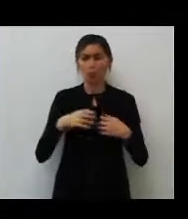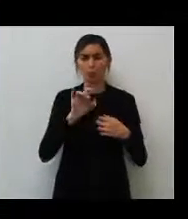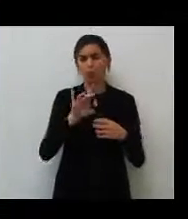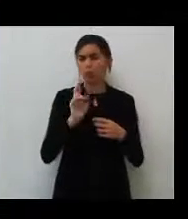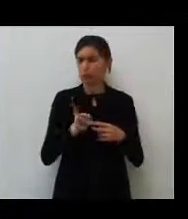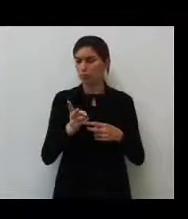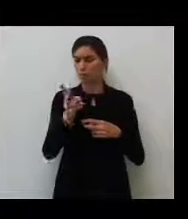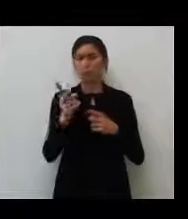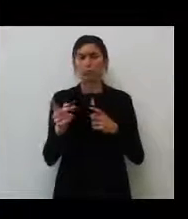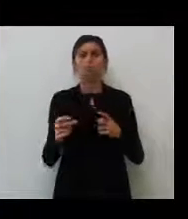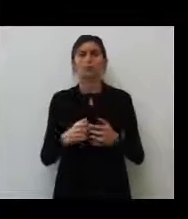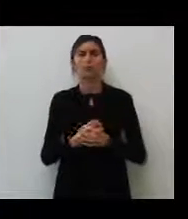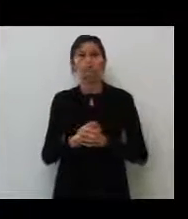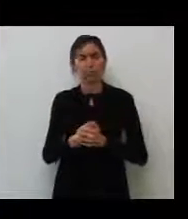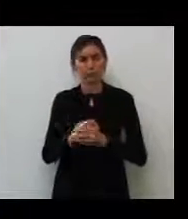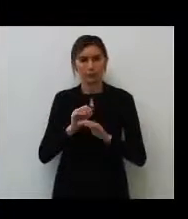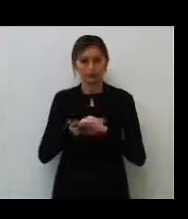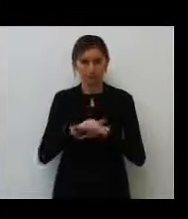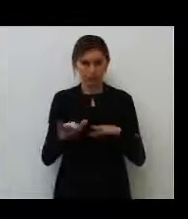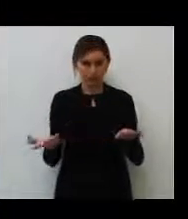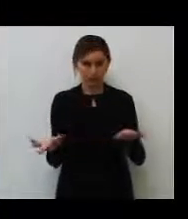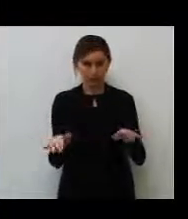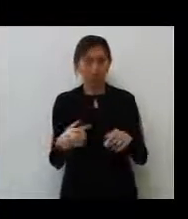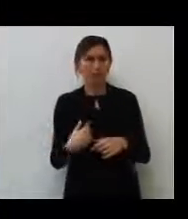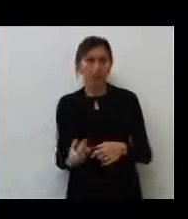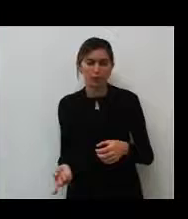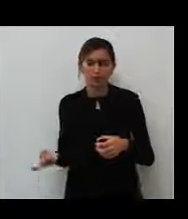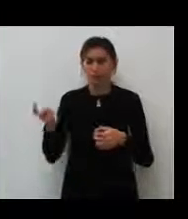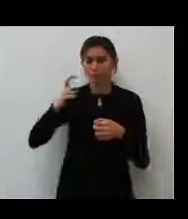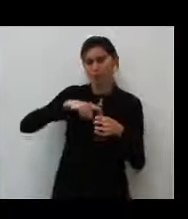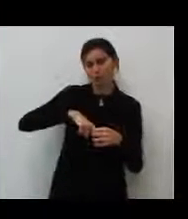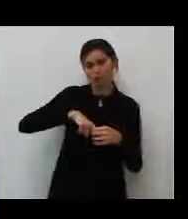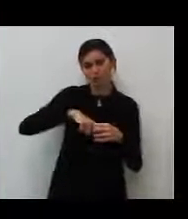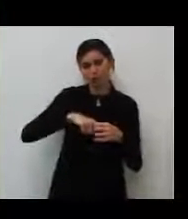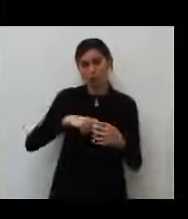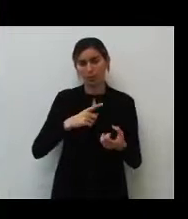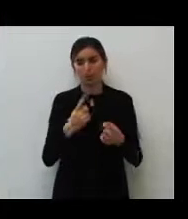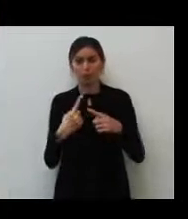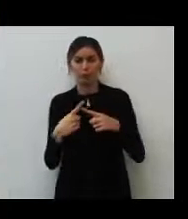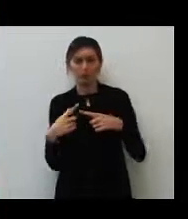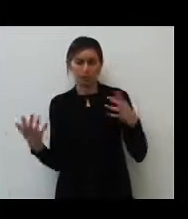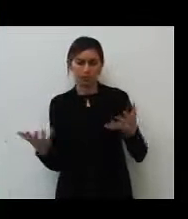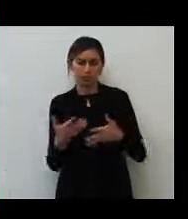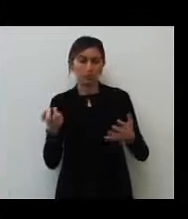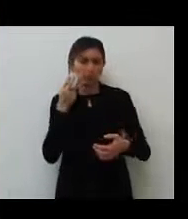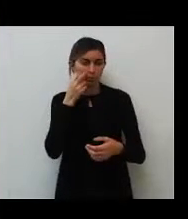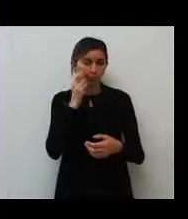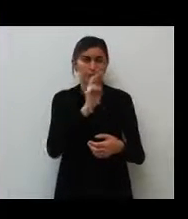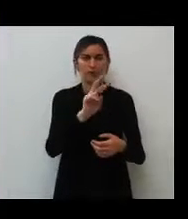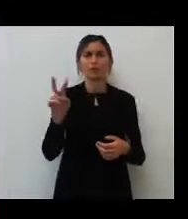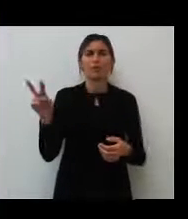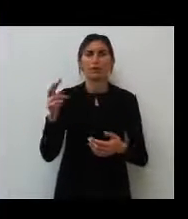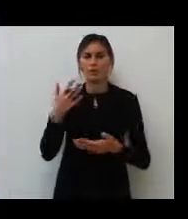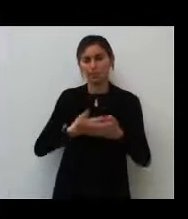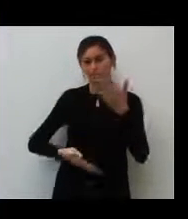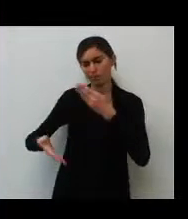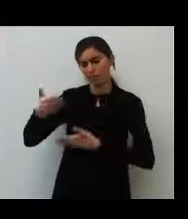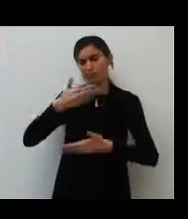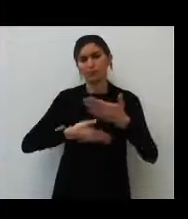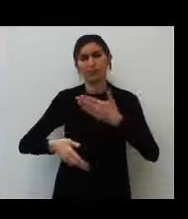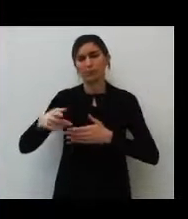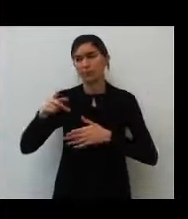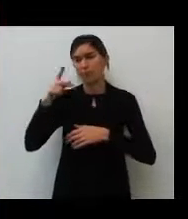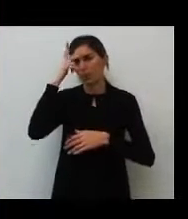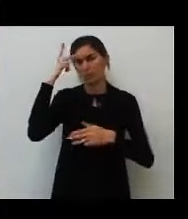meio continuaram em variáveis enterrou aqui e vou voltar para o lado de cá porque agora eu quero ver a interação